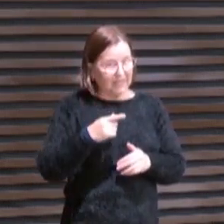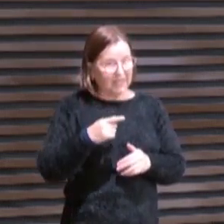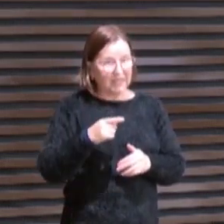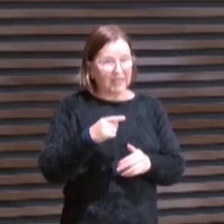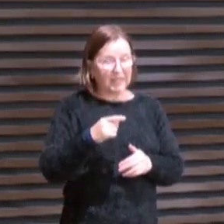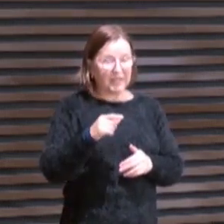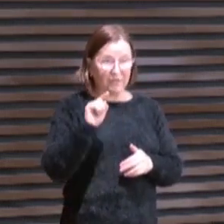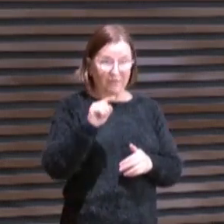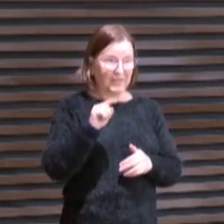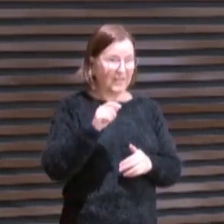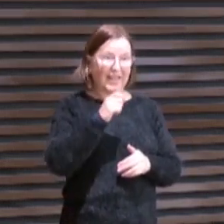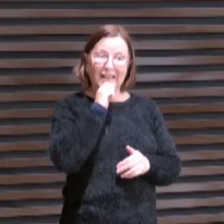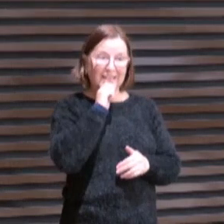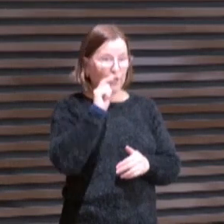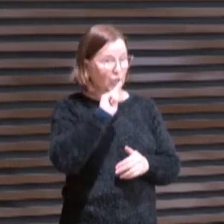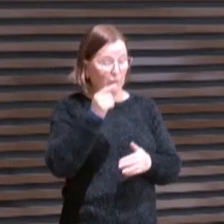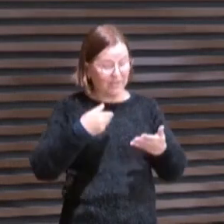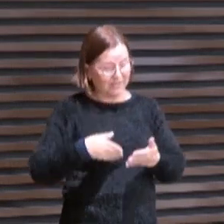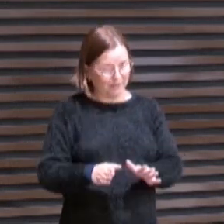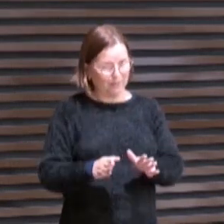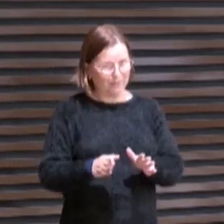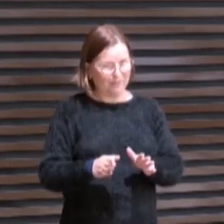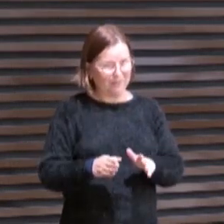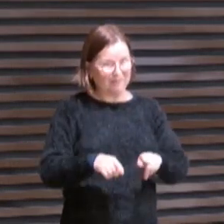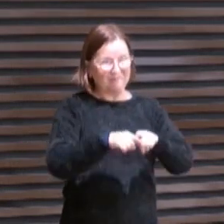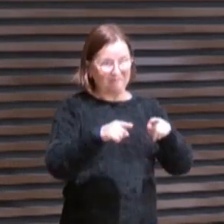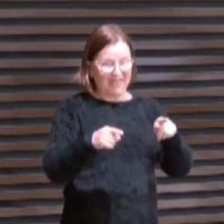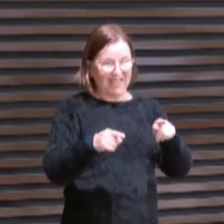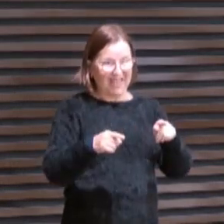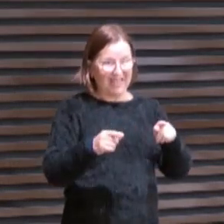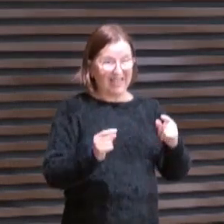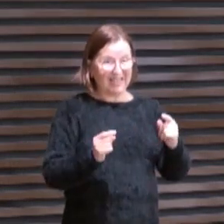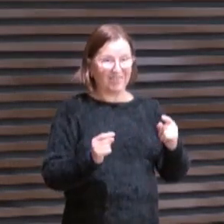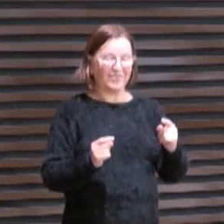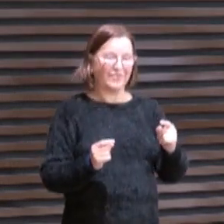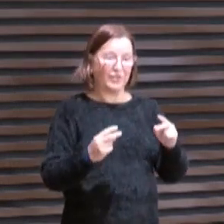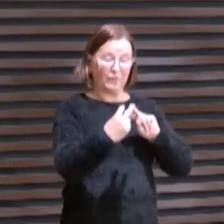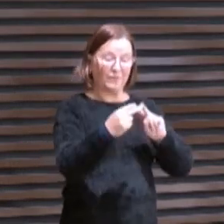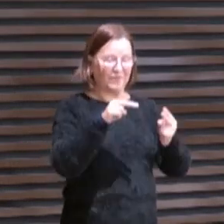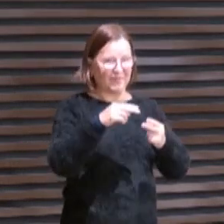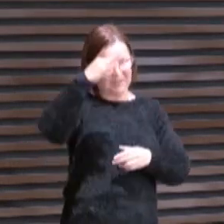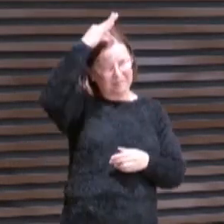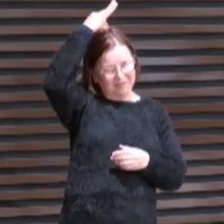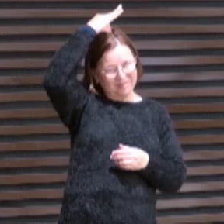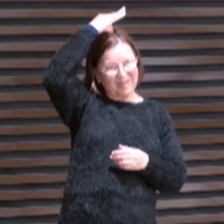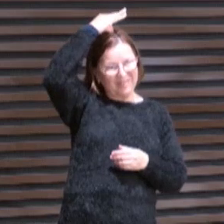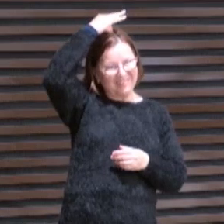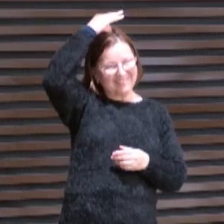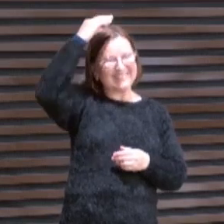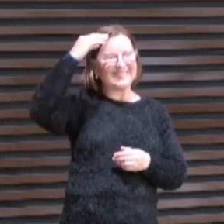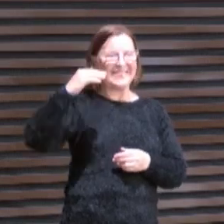vista da economia de Deus, esse projeto incluía você que